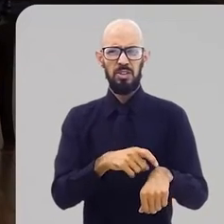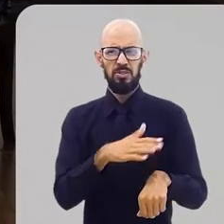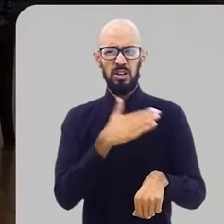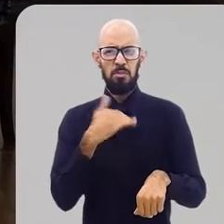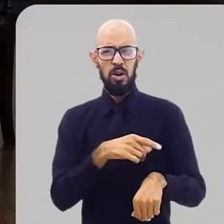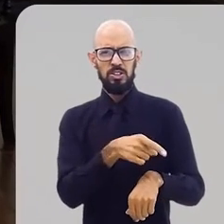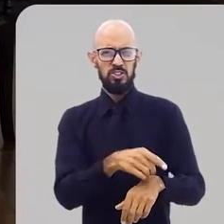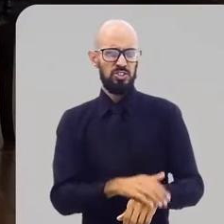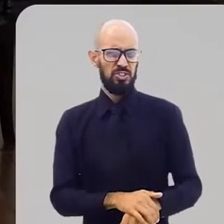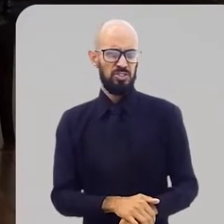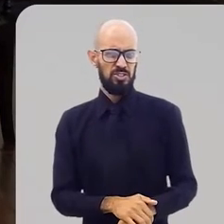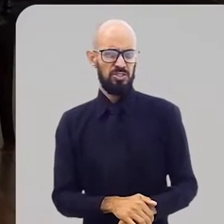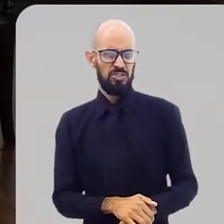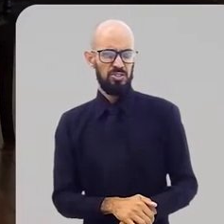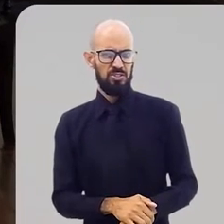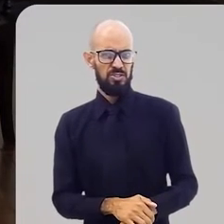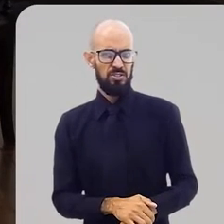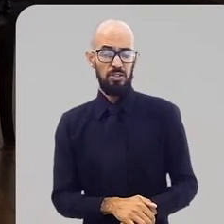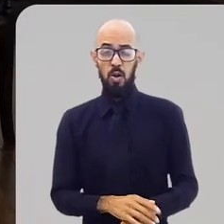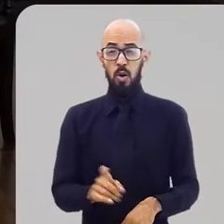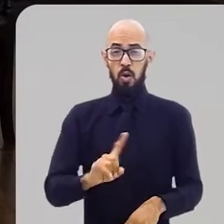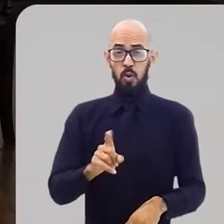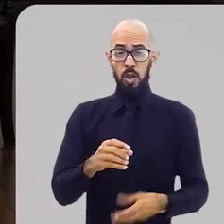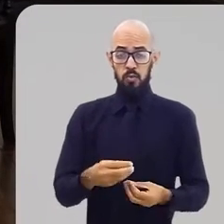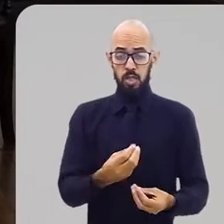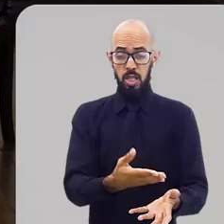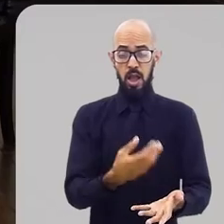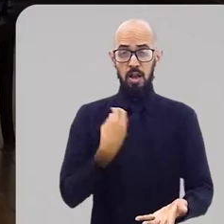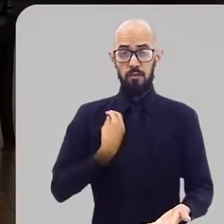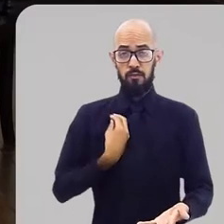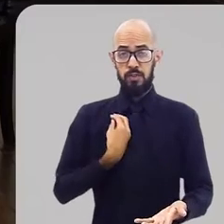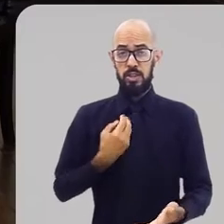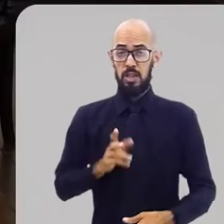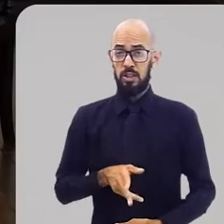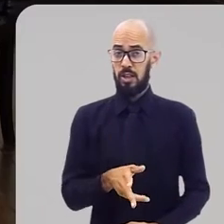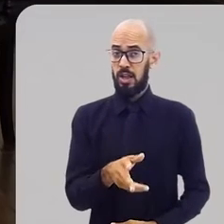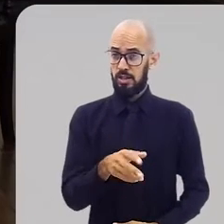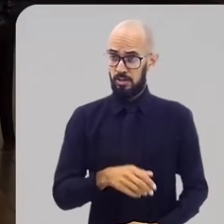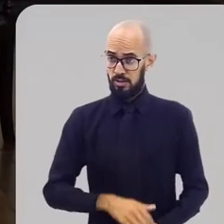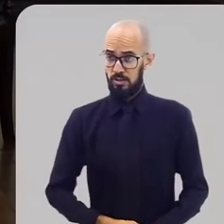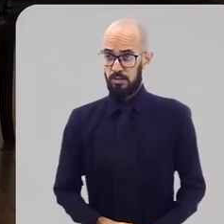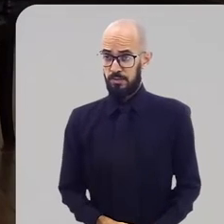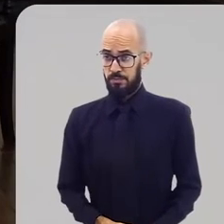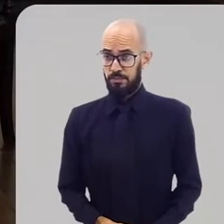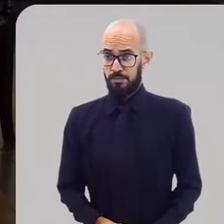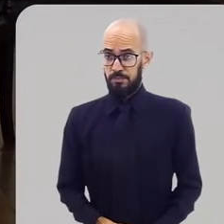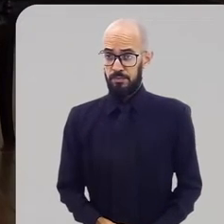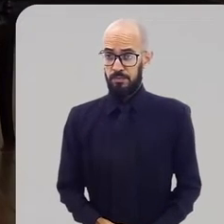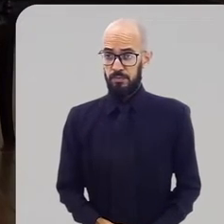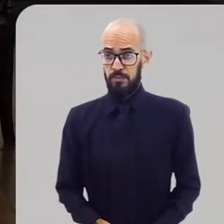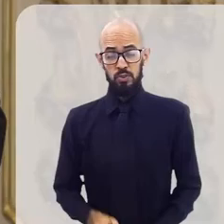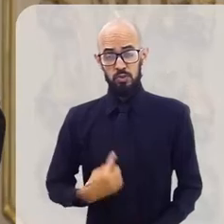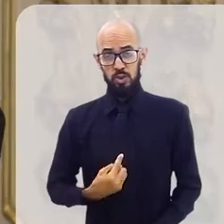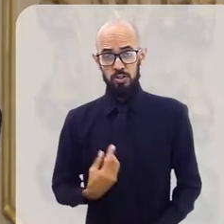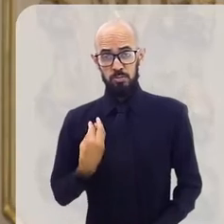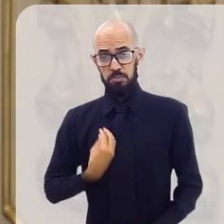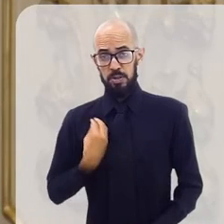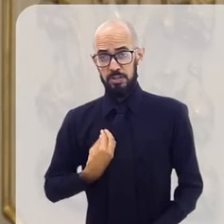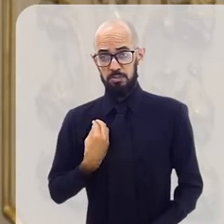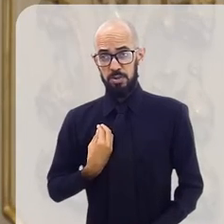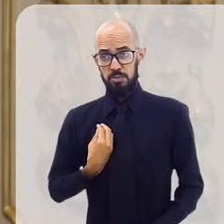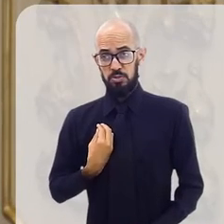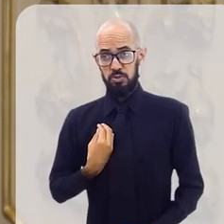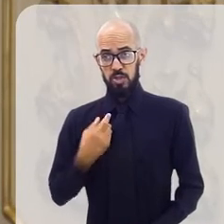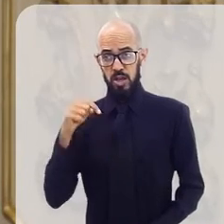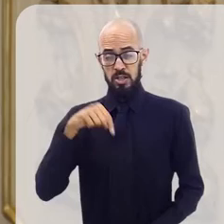só aqui para trazer vida é é a vida eterna que nós queremos que participam e participamos